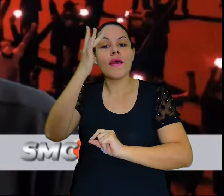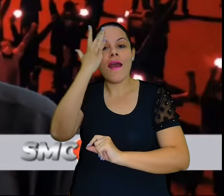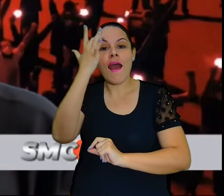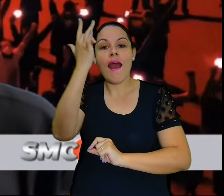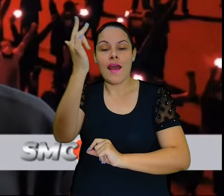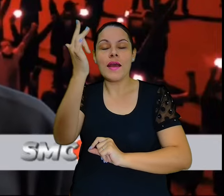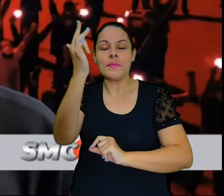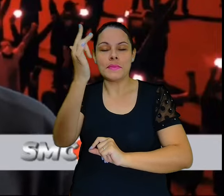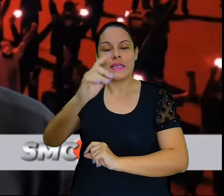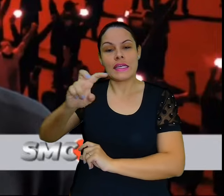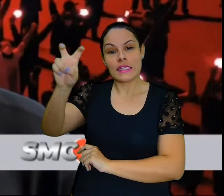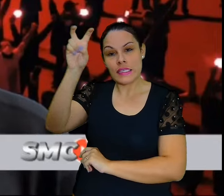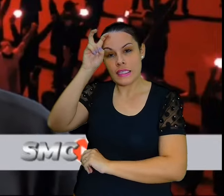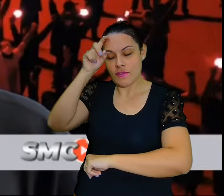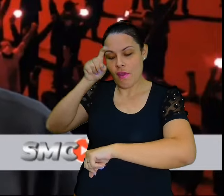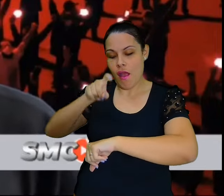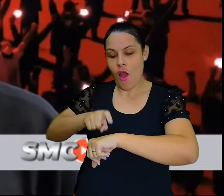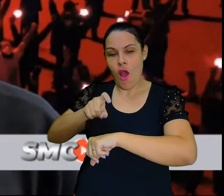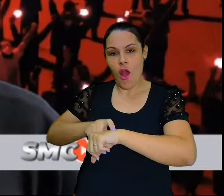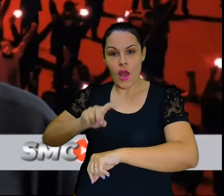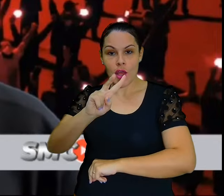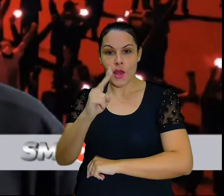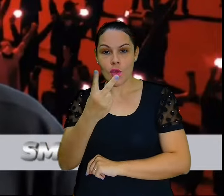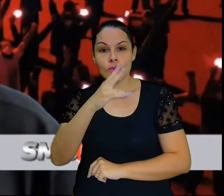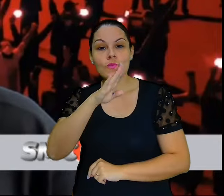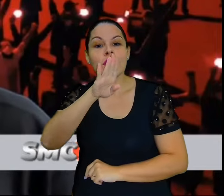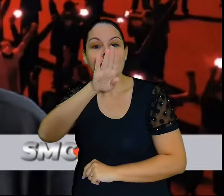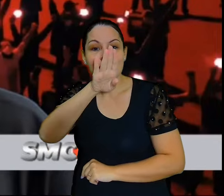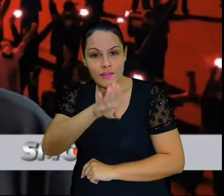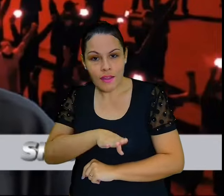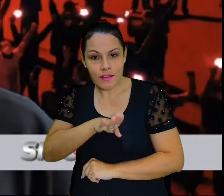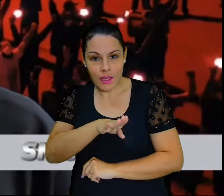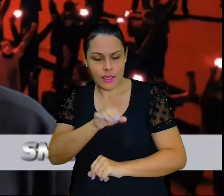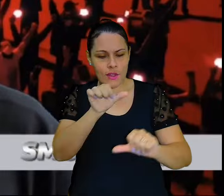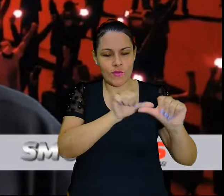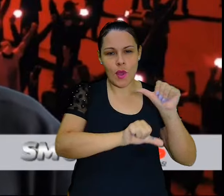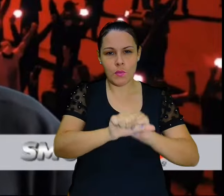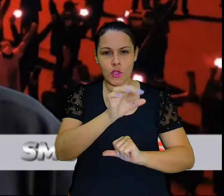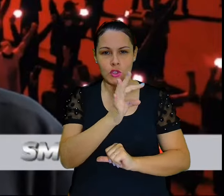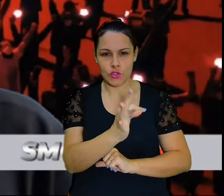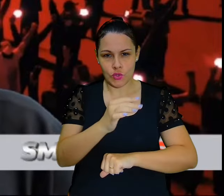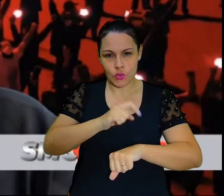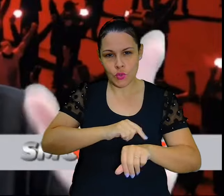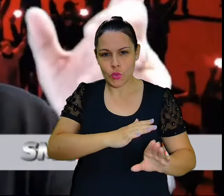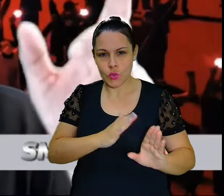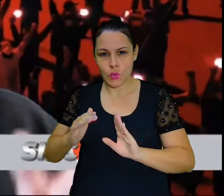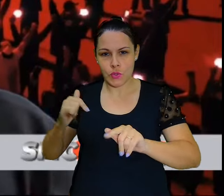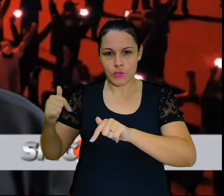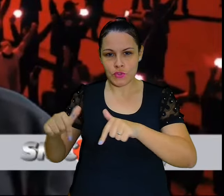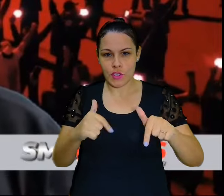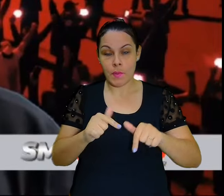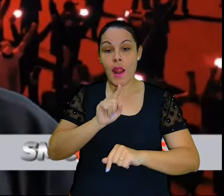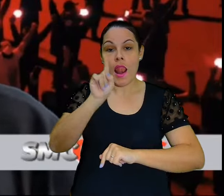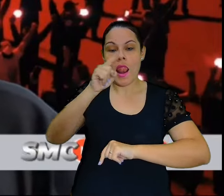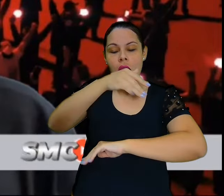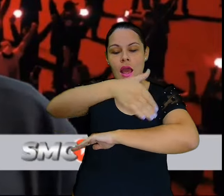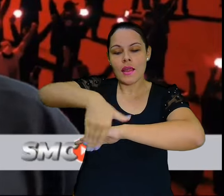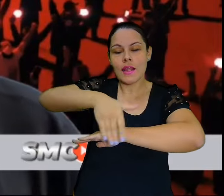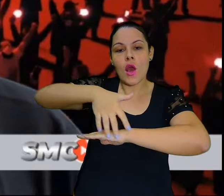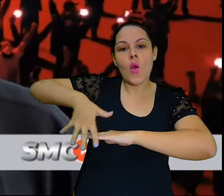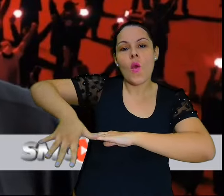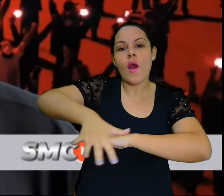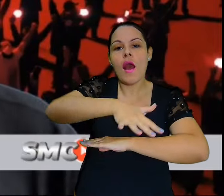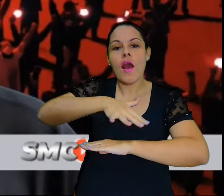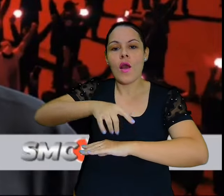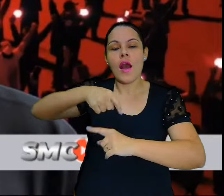amanhã quinta-feira às 14 horas na troca de turno lá na rotatória